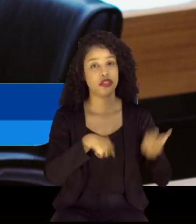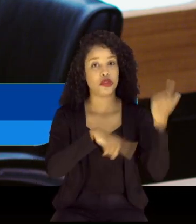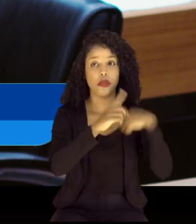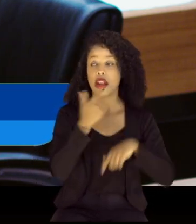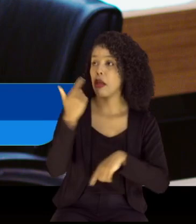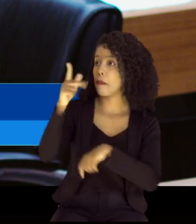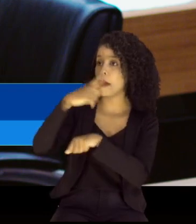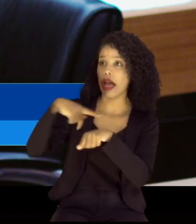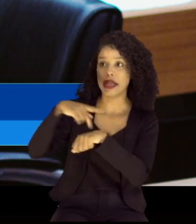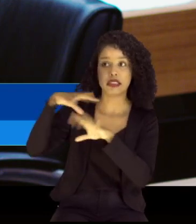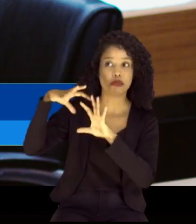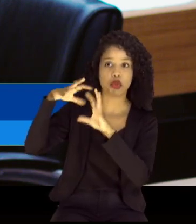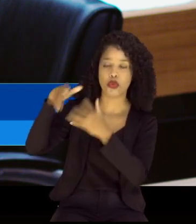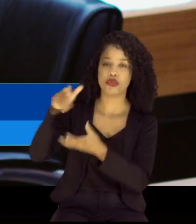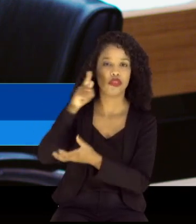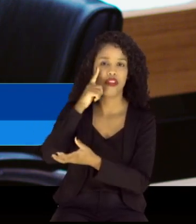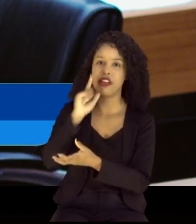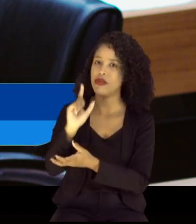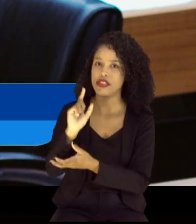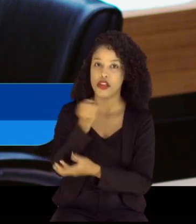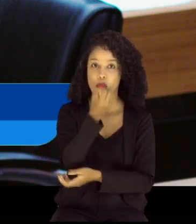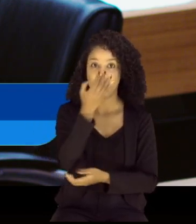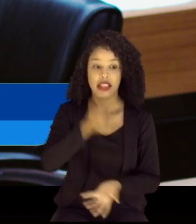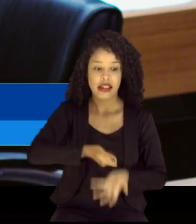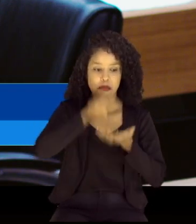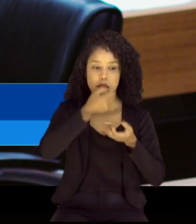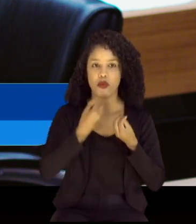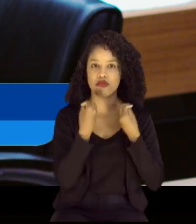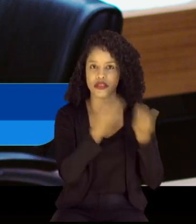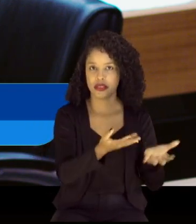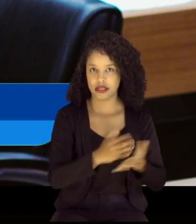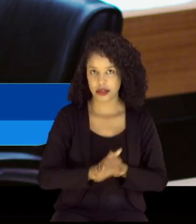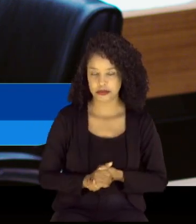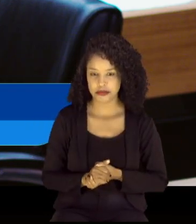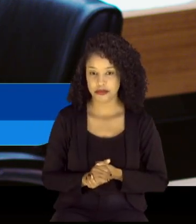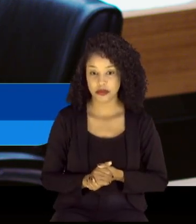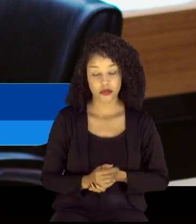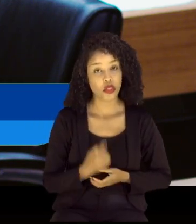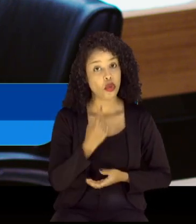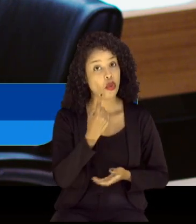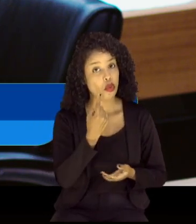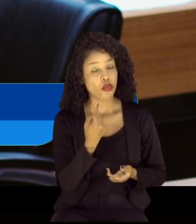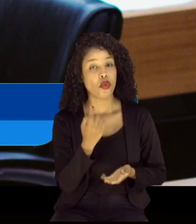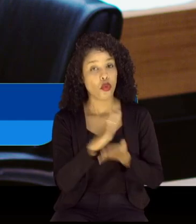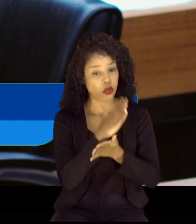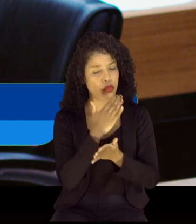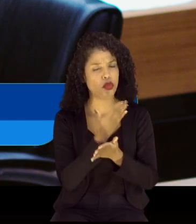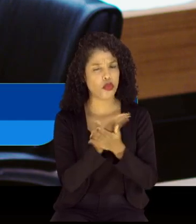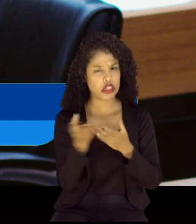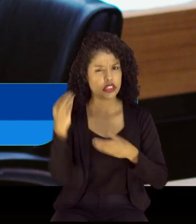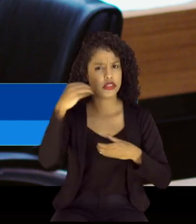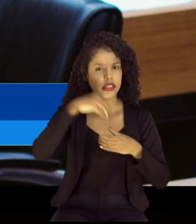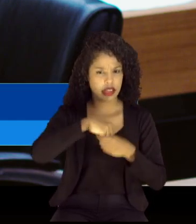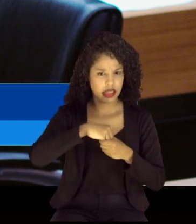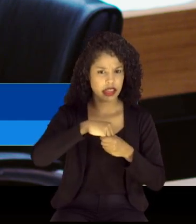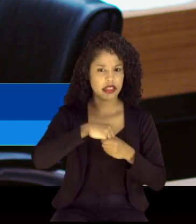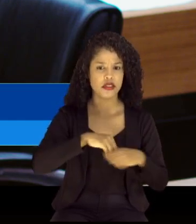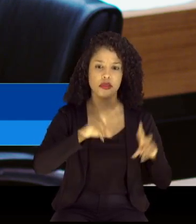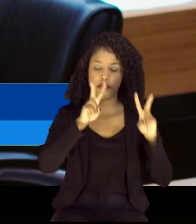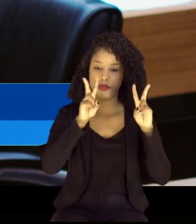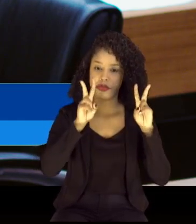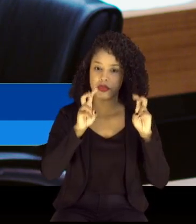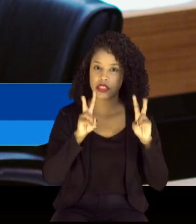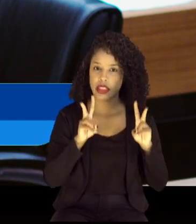do planeta, aquela quantidade de bolsas que foi dada. E, no meio delas, algumas, já com seu caráter